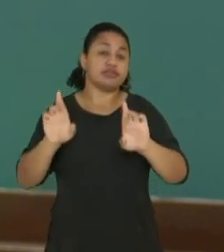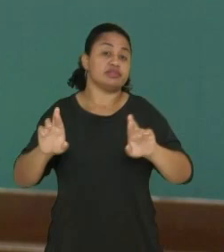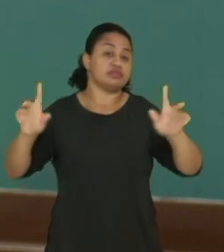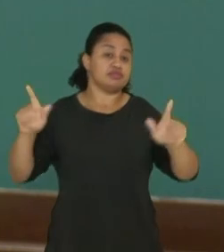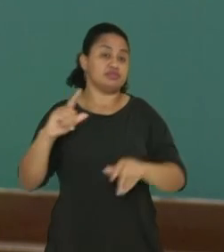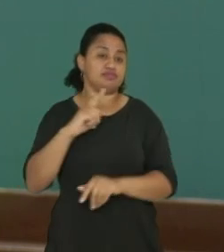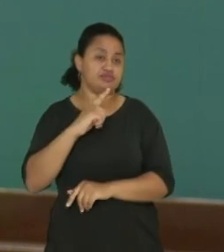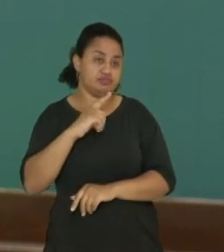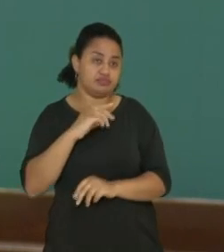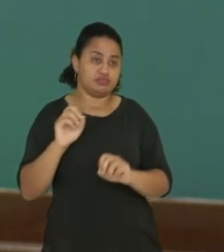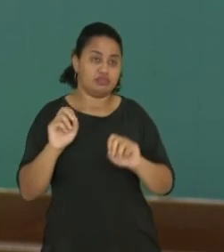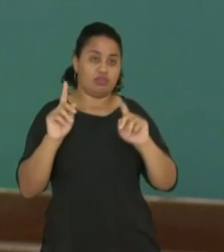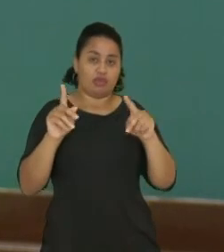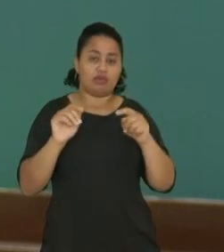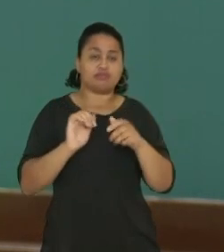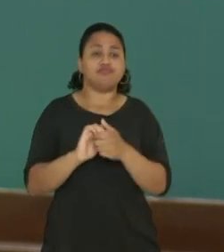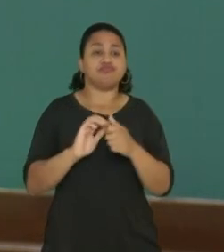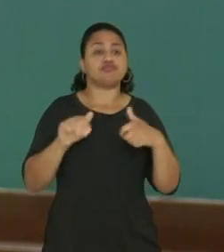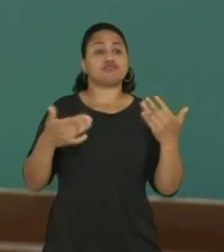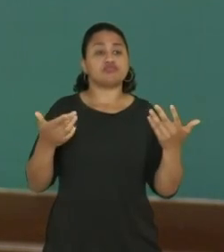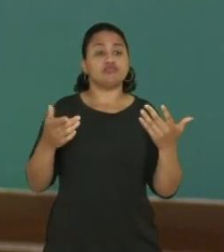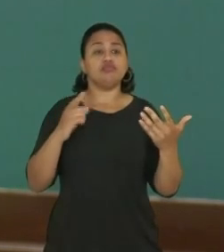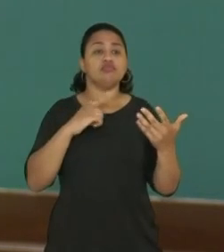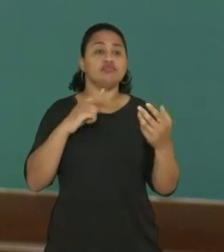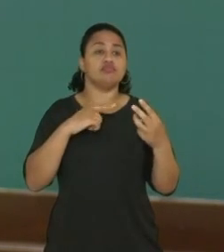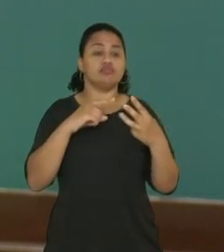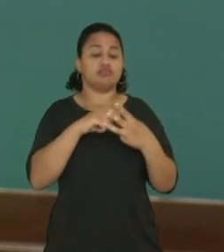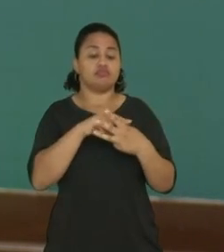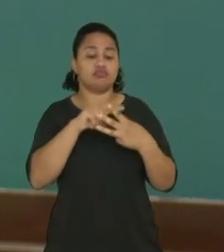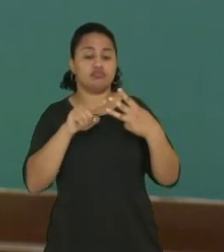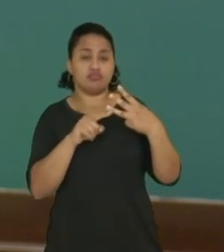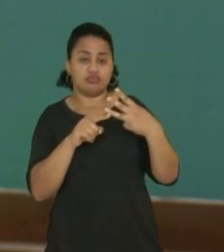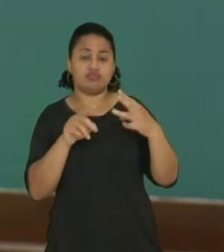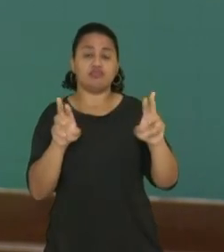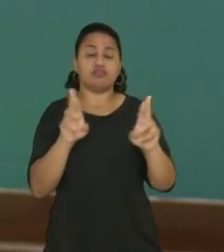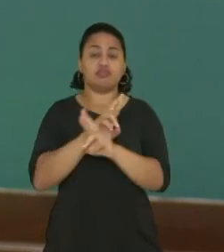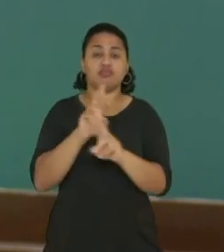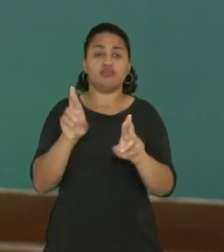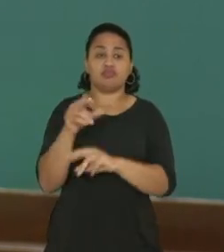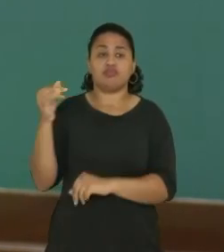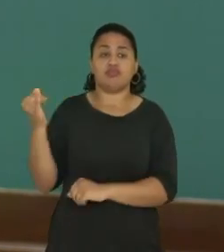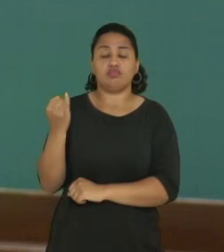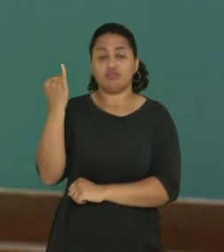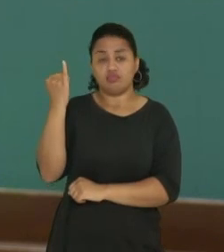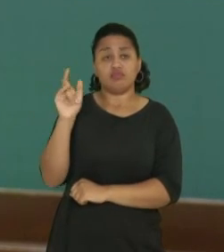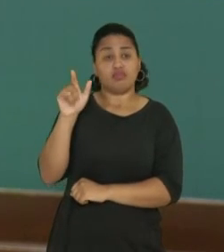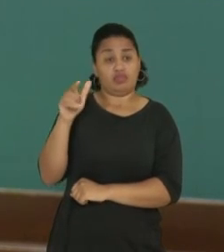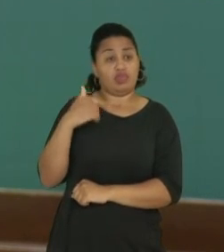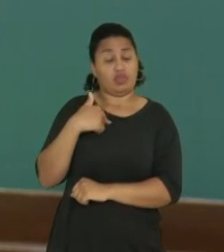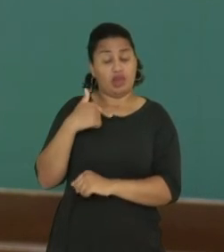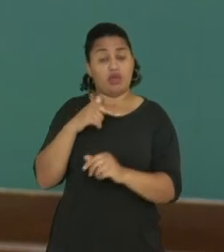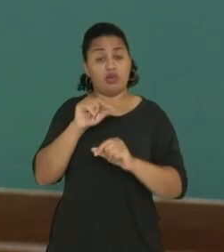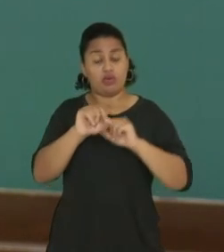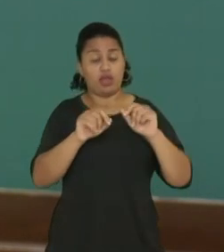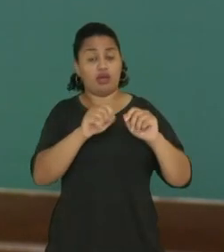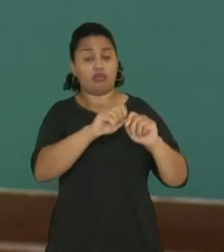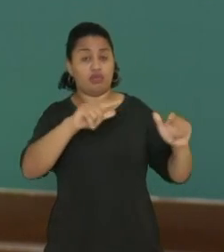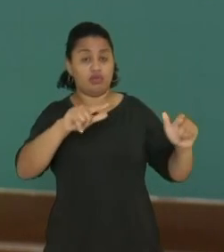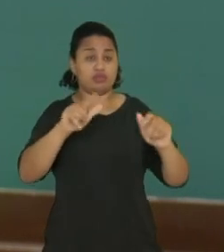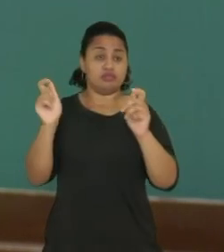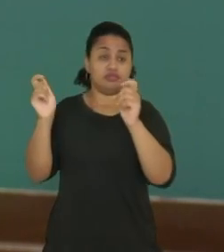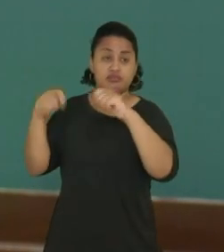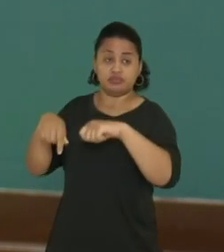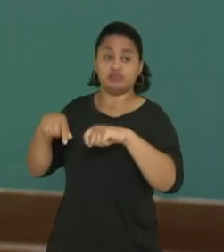diferença, tá bom? Então tá jóia. Então a gente tem três, né, relações bem importantes entre o volume e a capacidade.